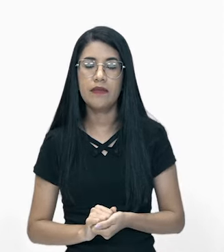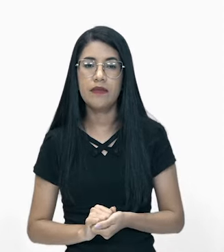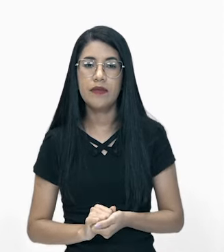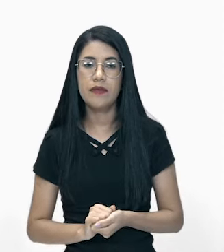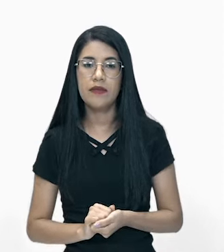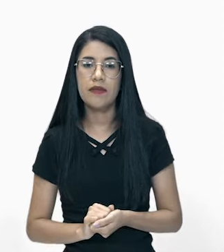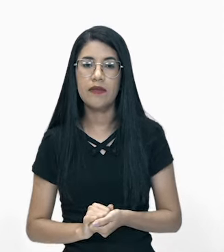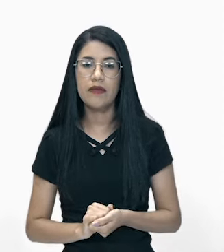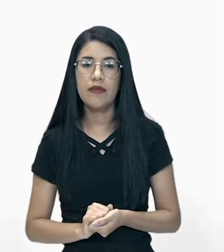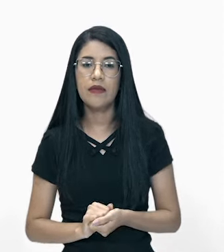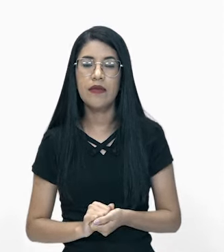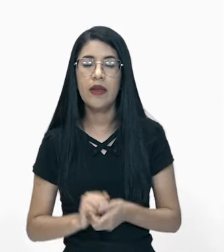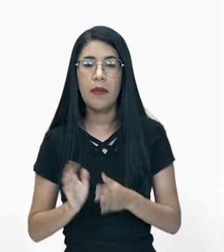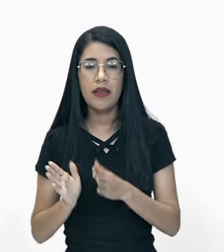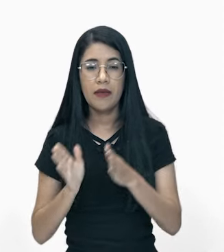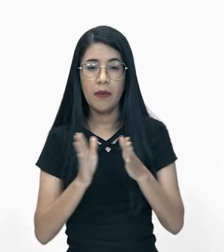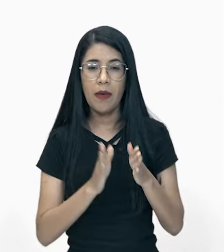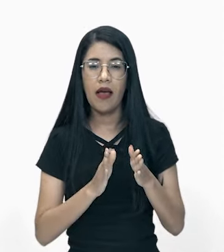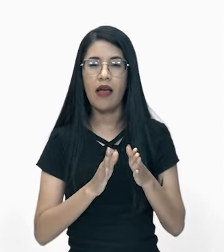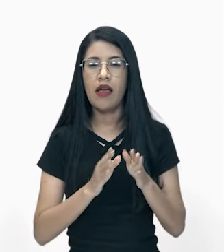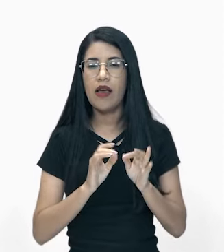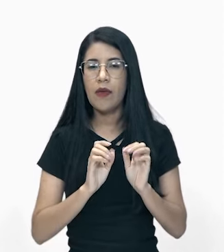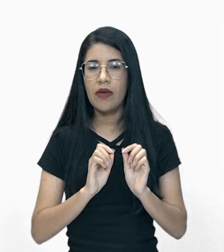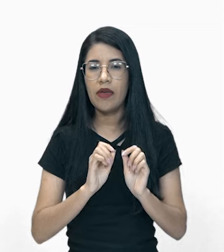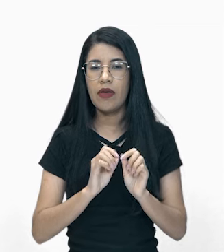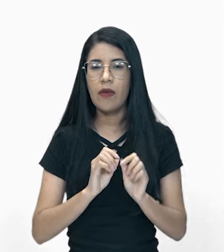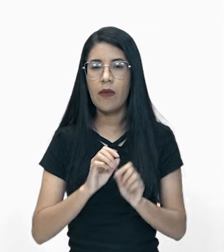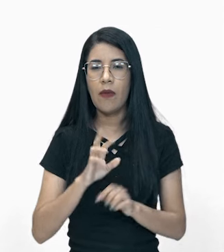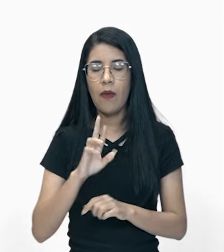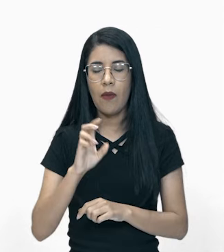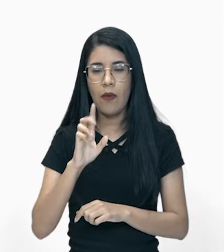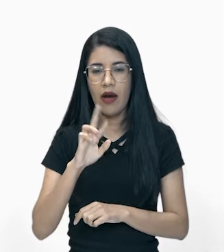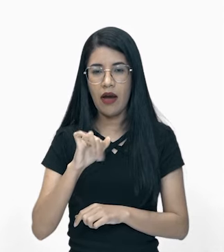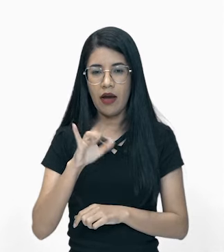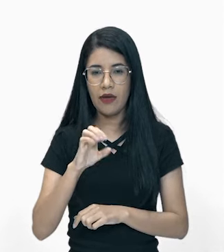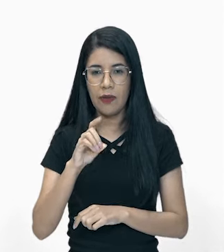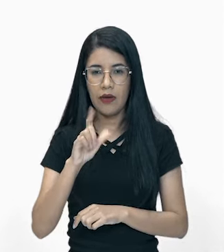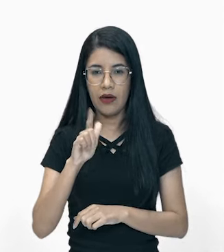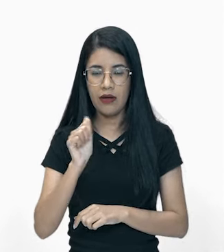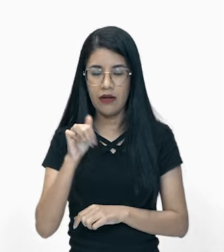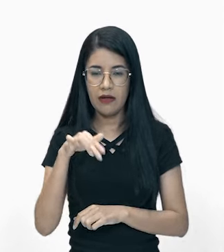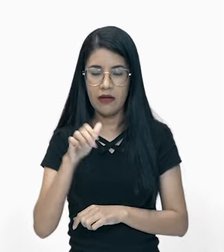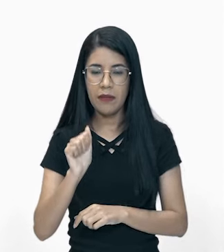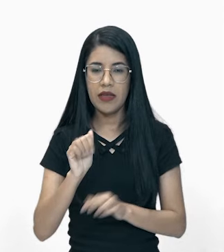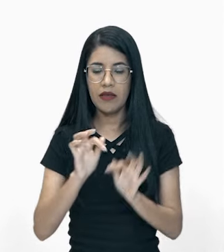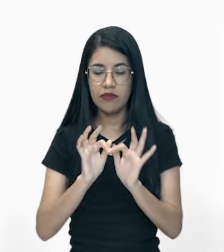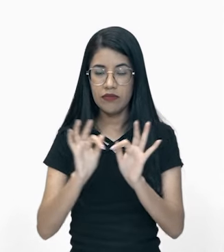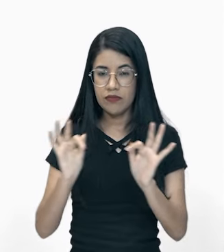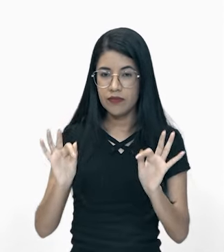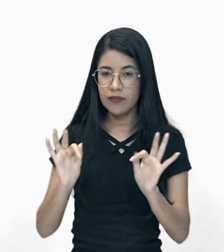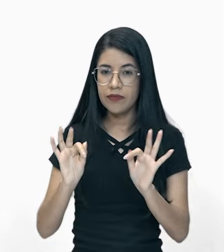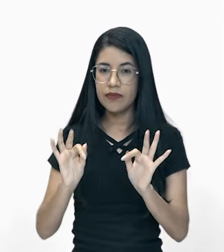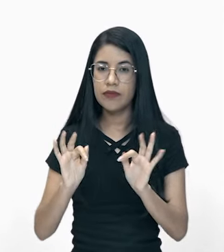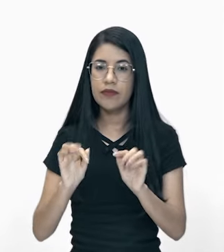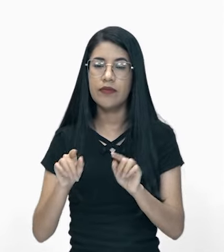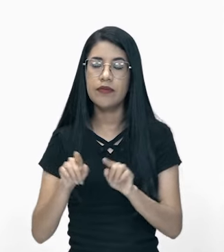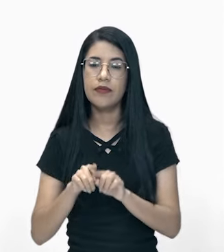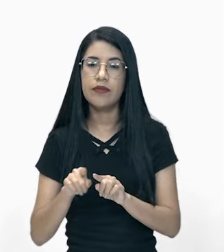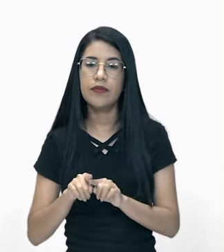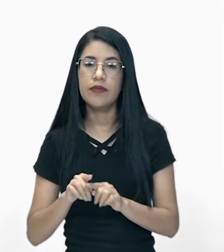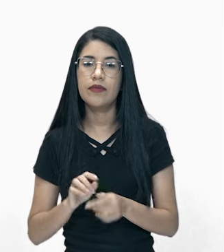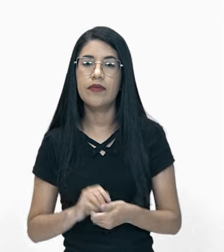elementos radioativos, eu tenho raios gama, eu tenho comprimento de